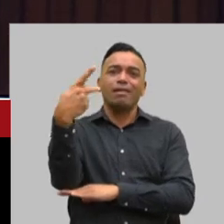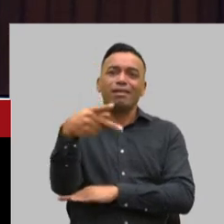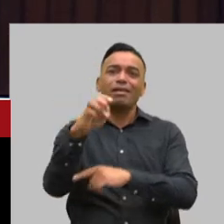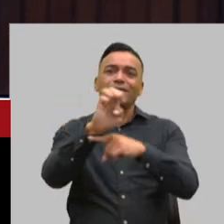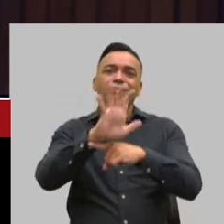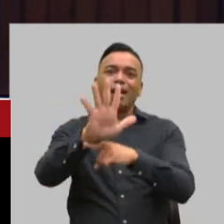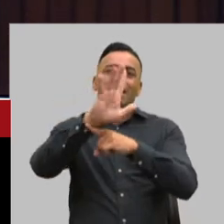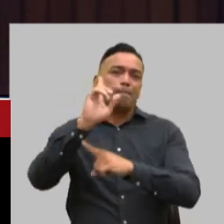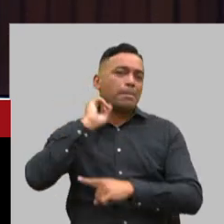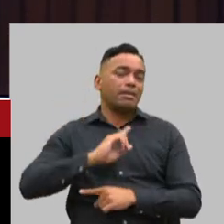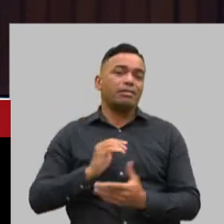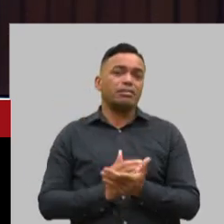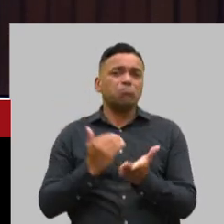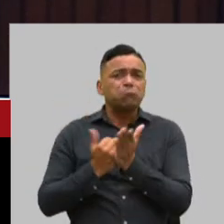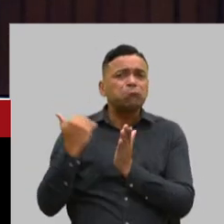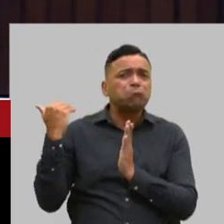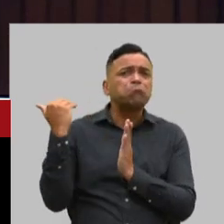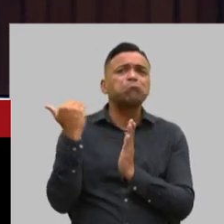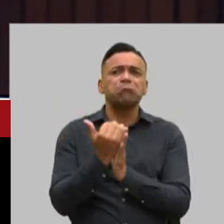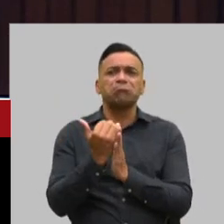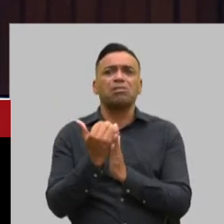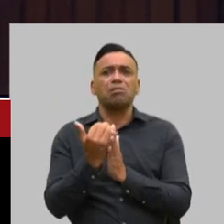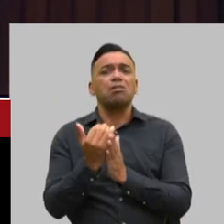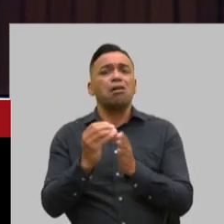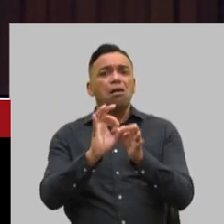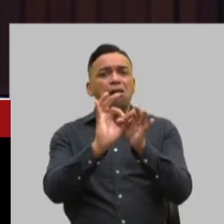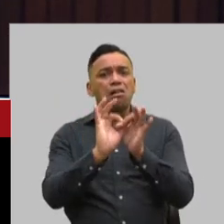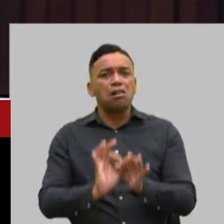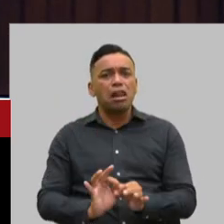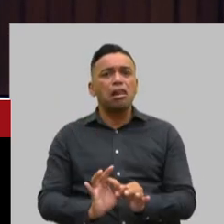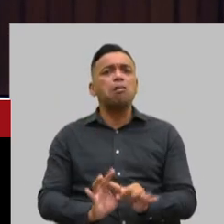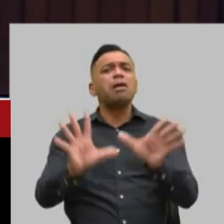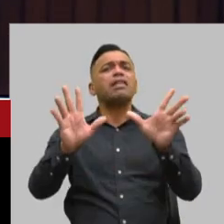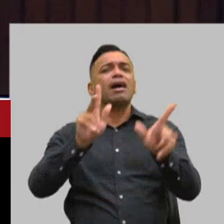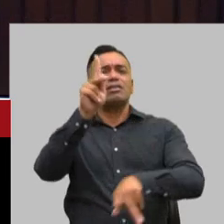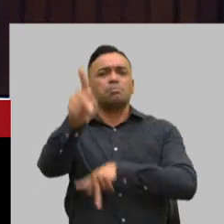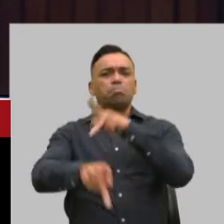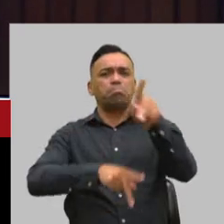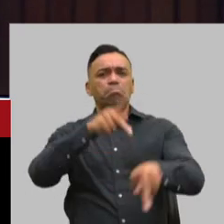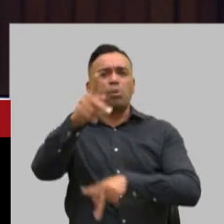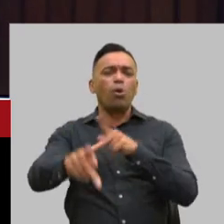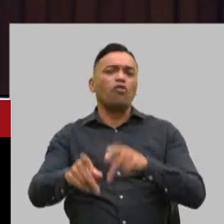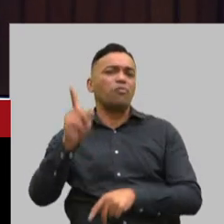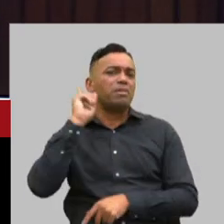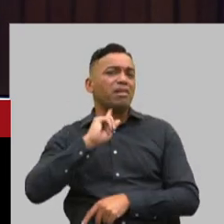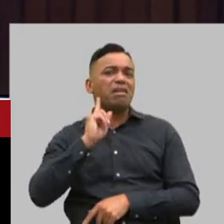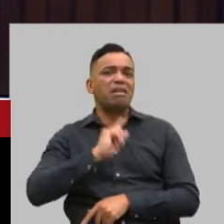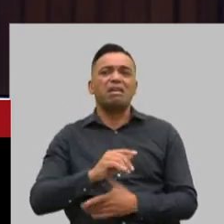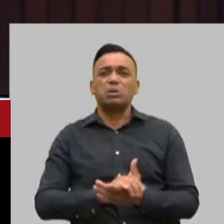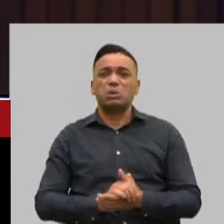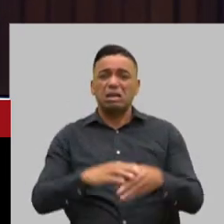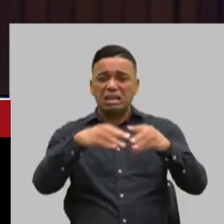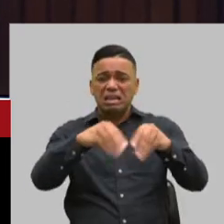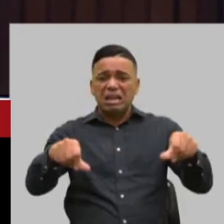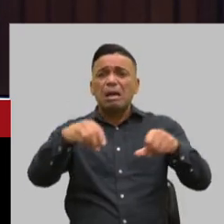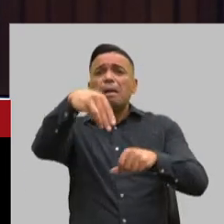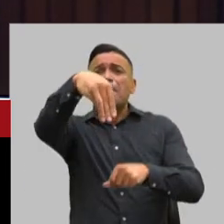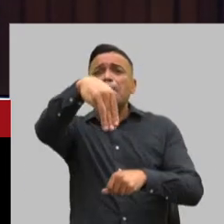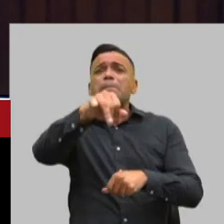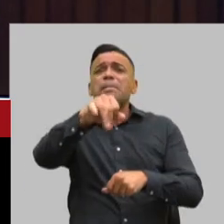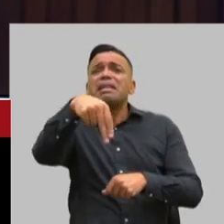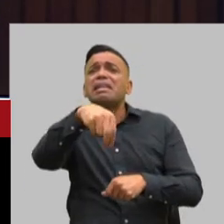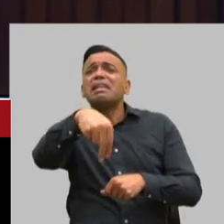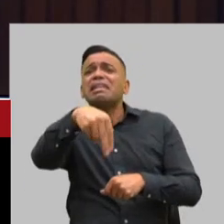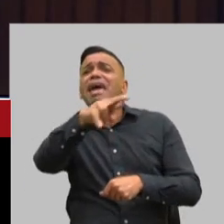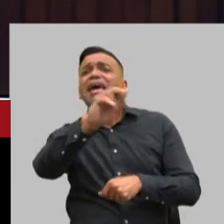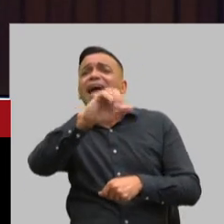de tudo, é pela libertação do povo mineiro da exploração da mineração predatória e de tantas outras formas de